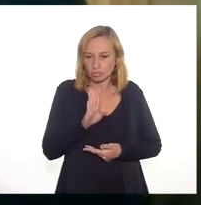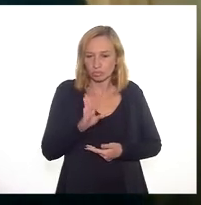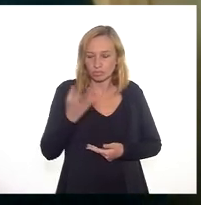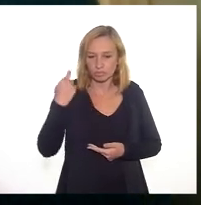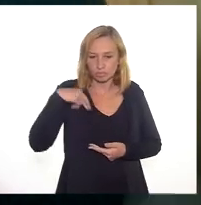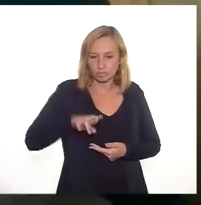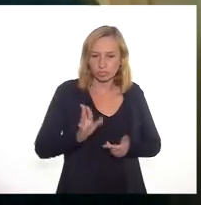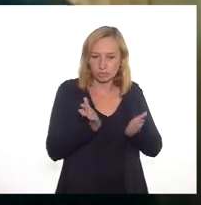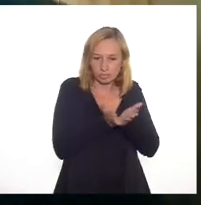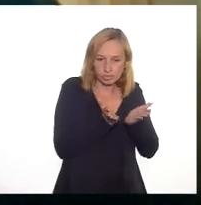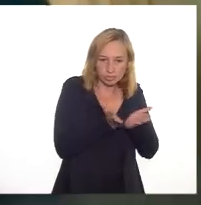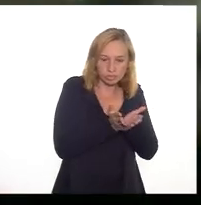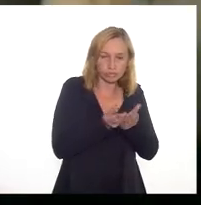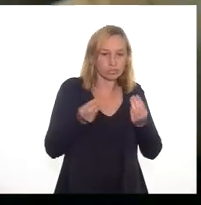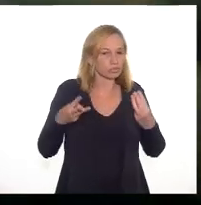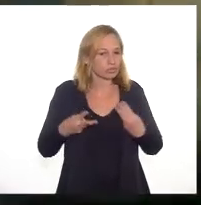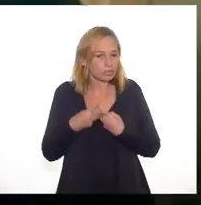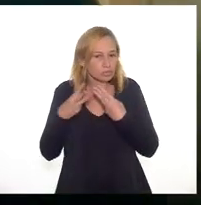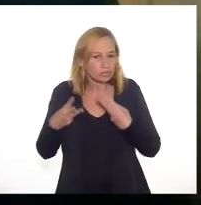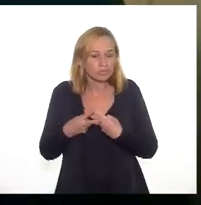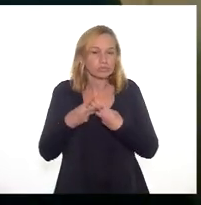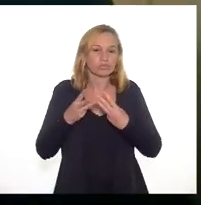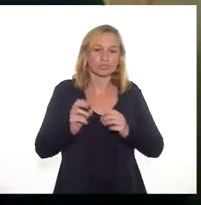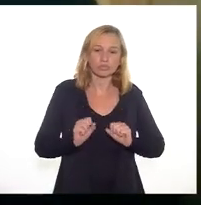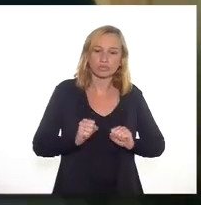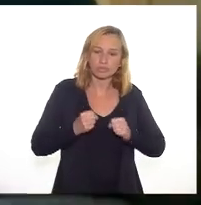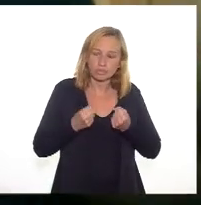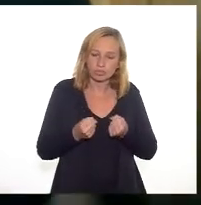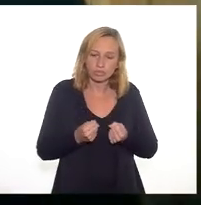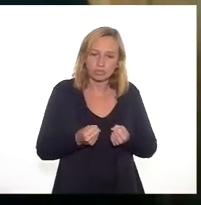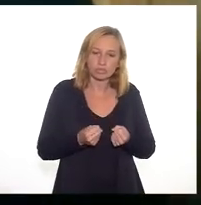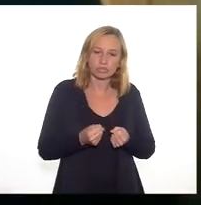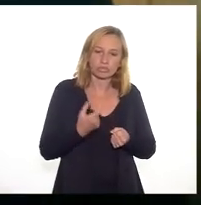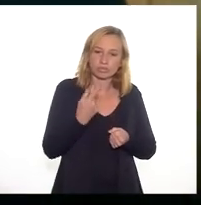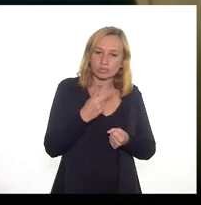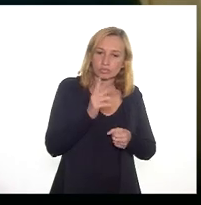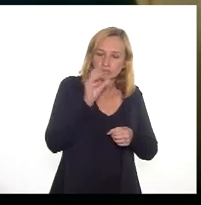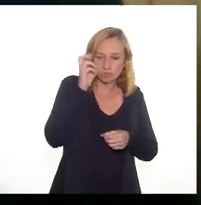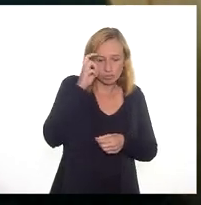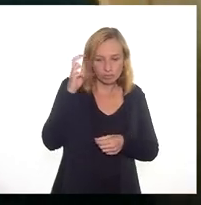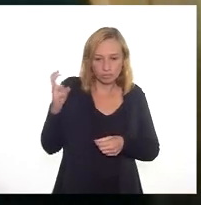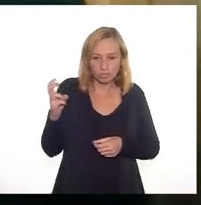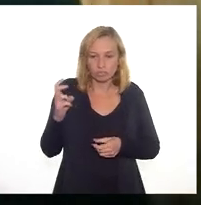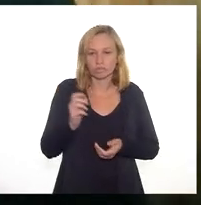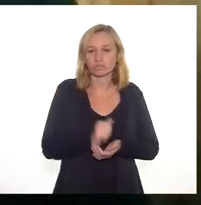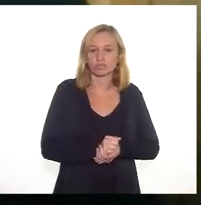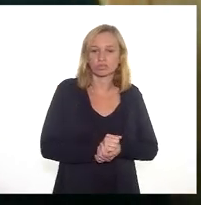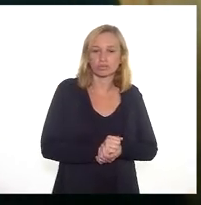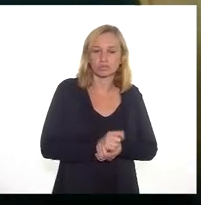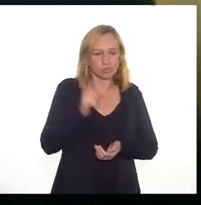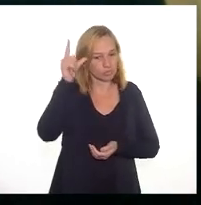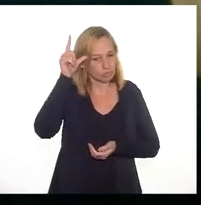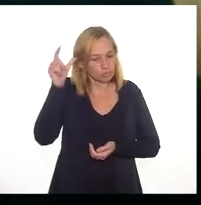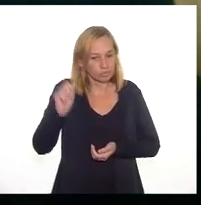cristã, judaico-cristã, que defende na sua cultura as matizes